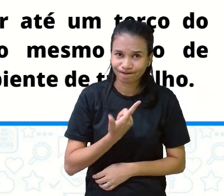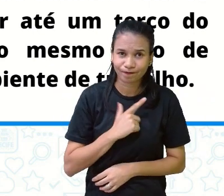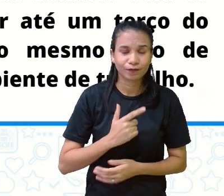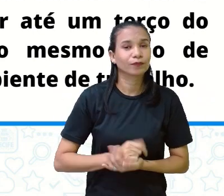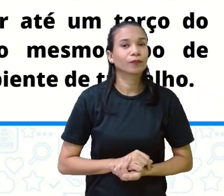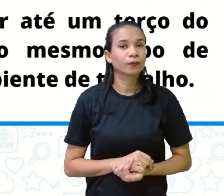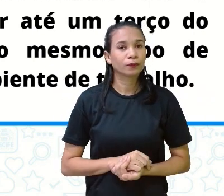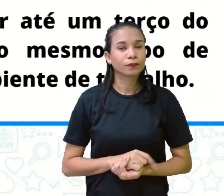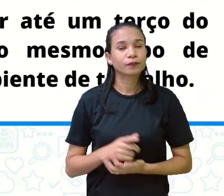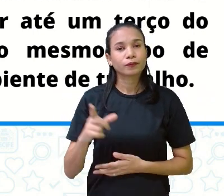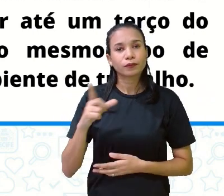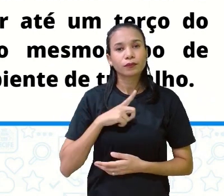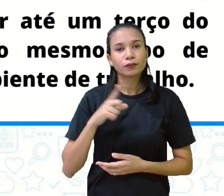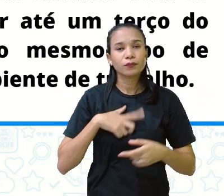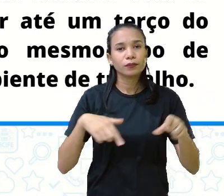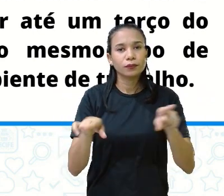época.